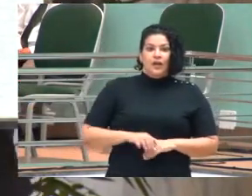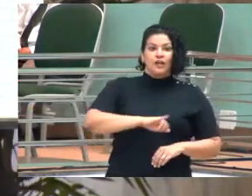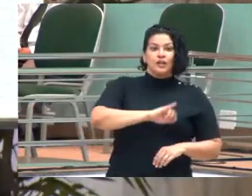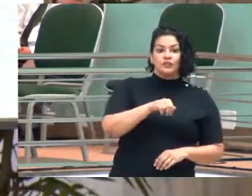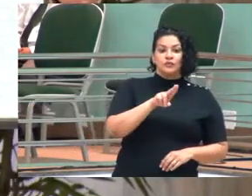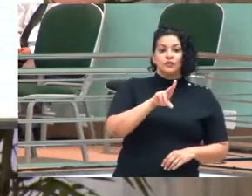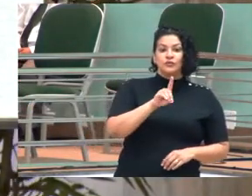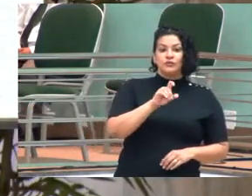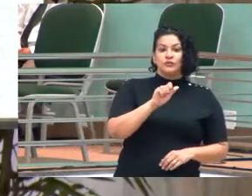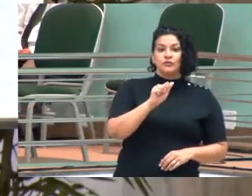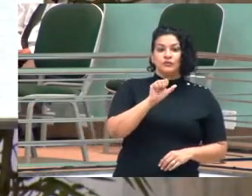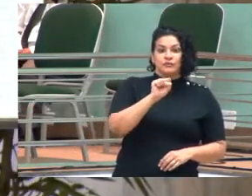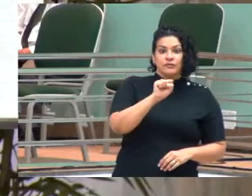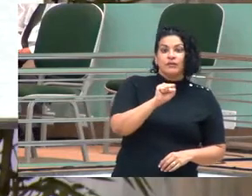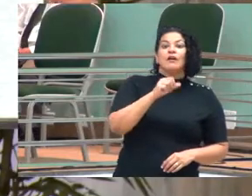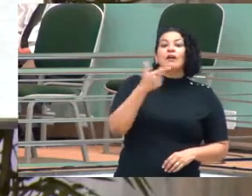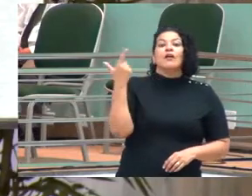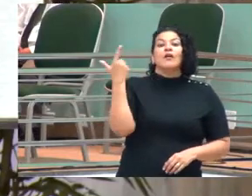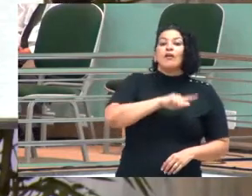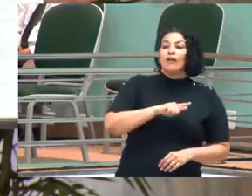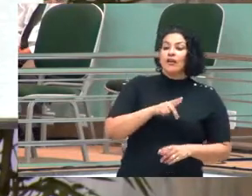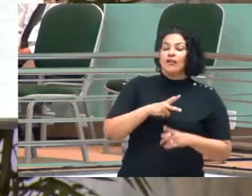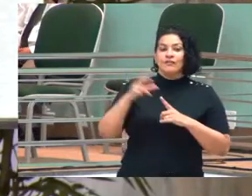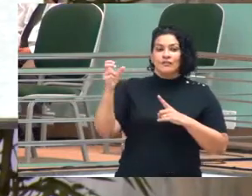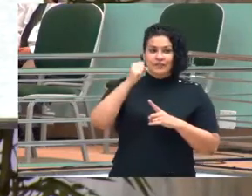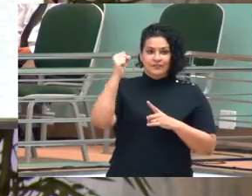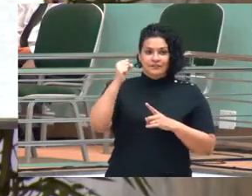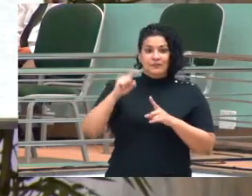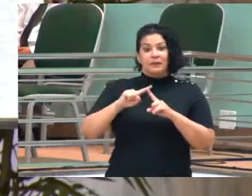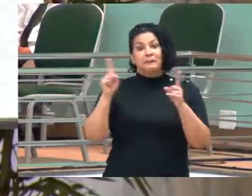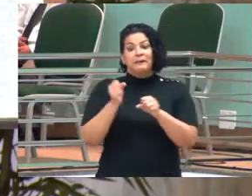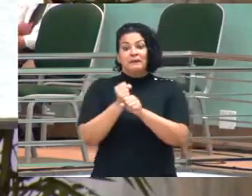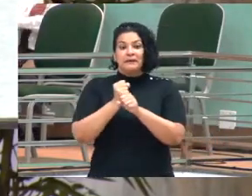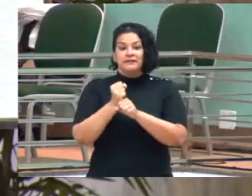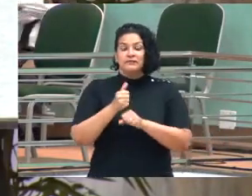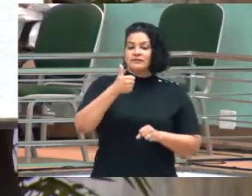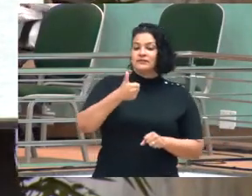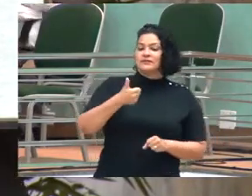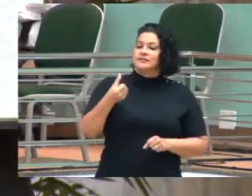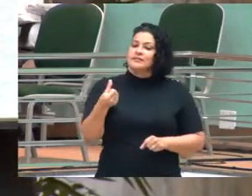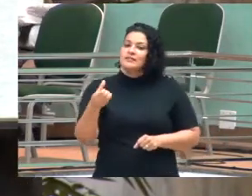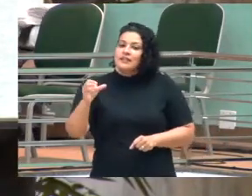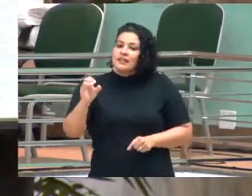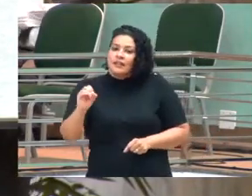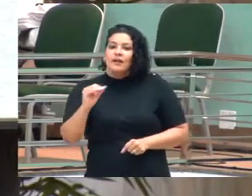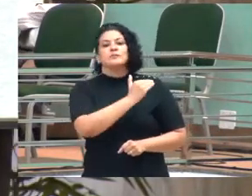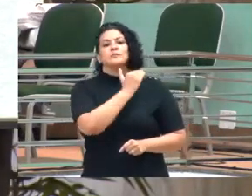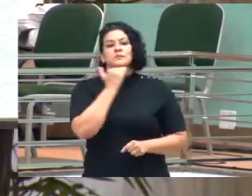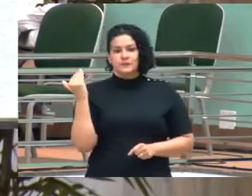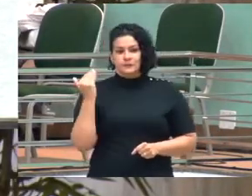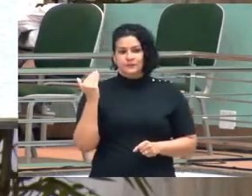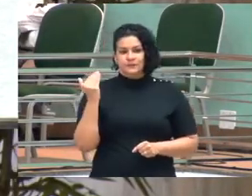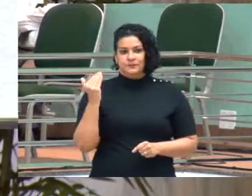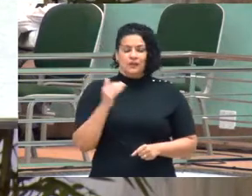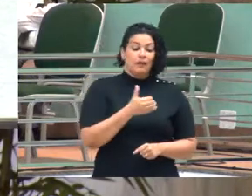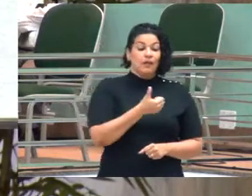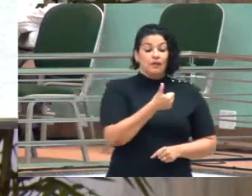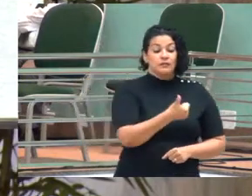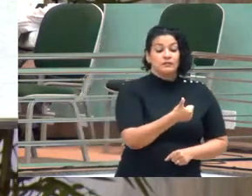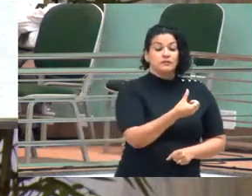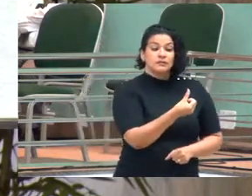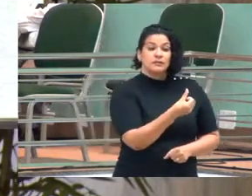purifica o templo, mas ele morreu no ano 160. A partir daí, até o ano 63,